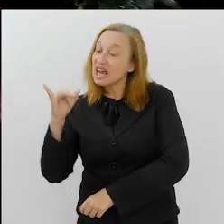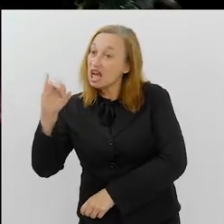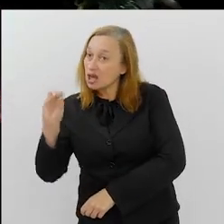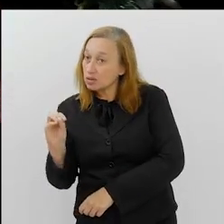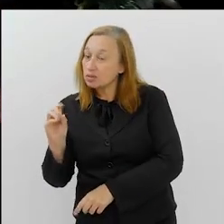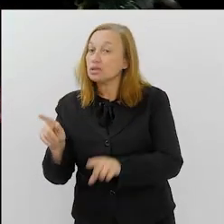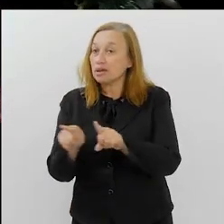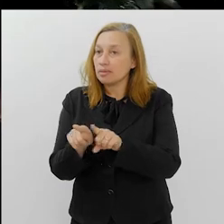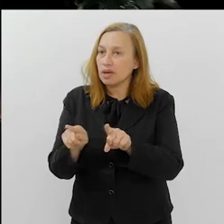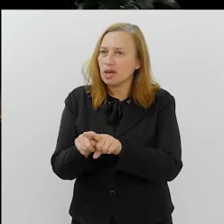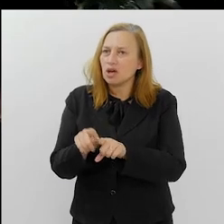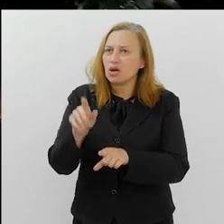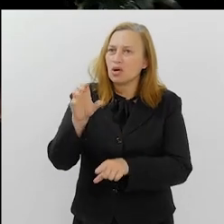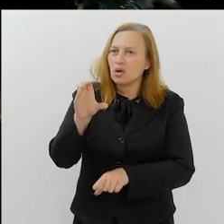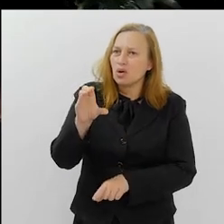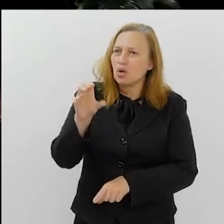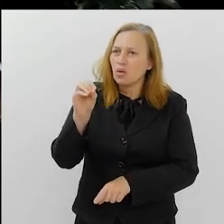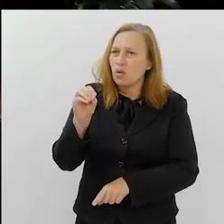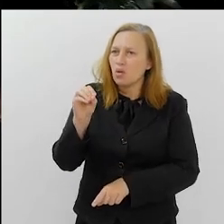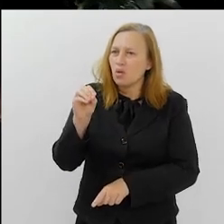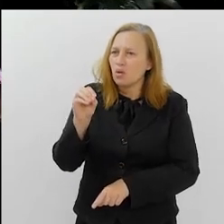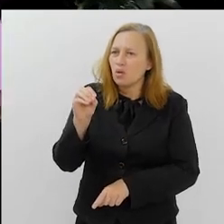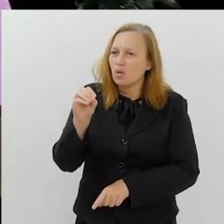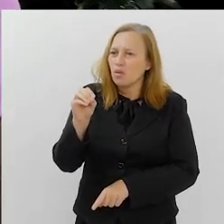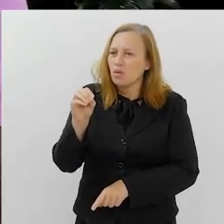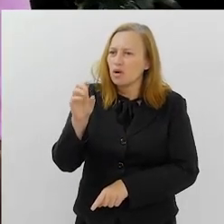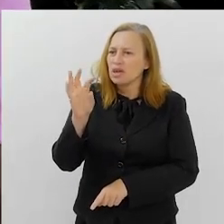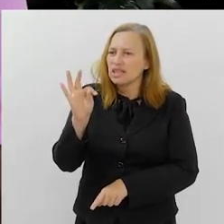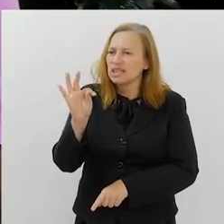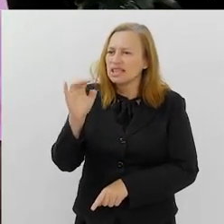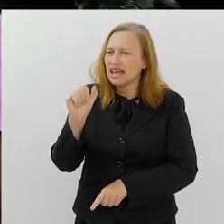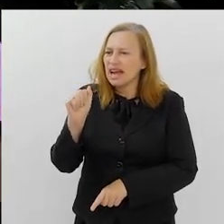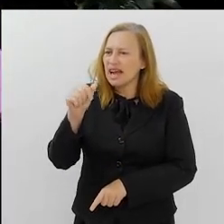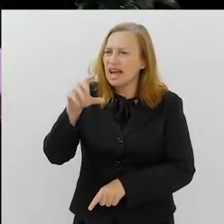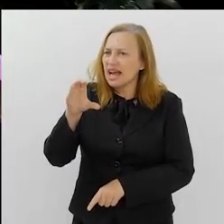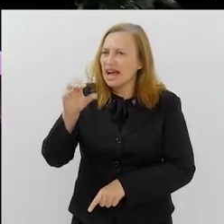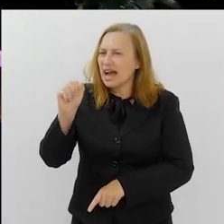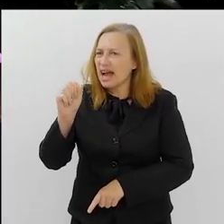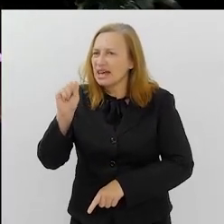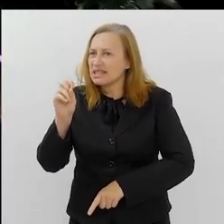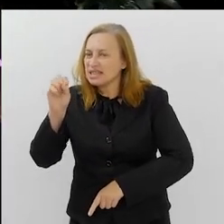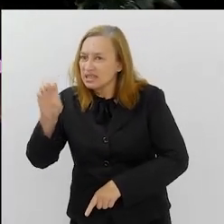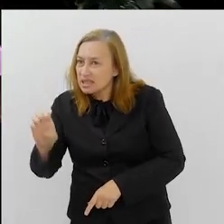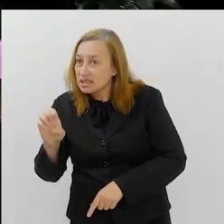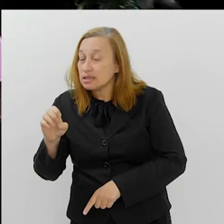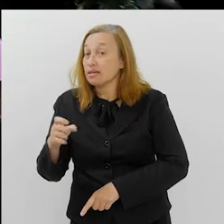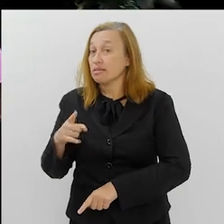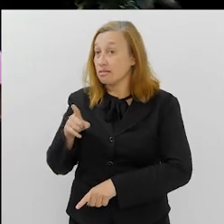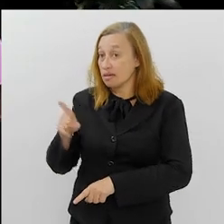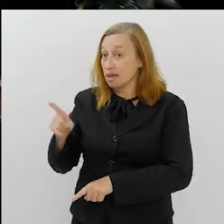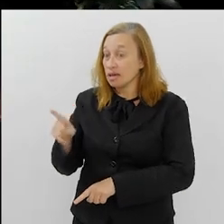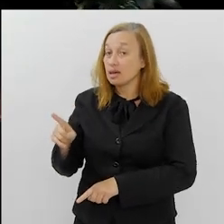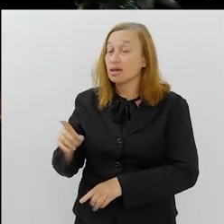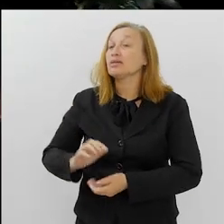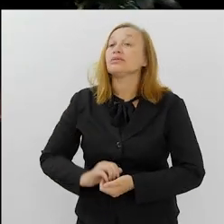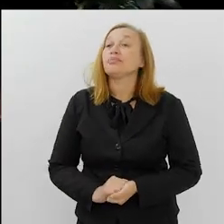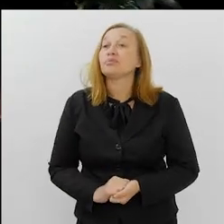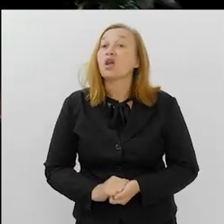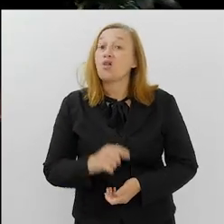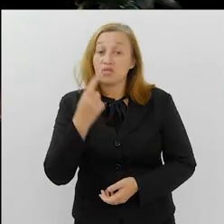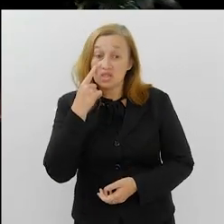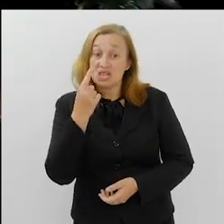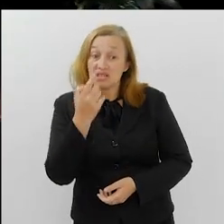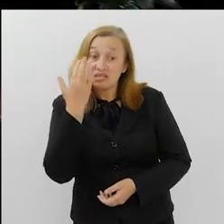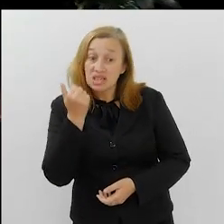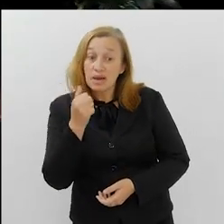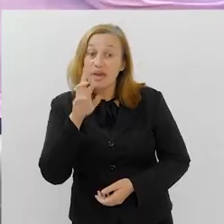Goitacás. O Goitacás mais torcida que o Americano. Naquela época que o Eduardo Viana, o Caixa d'Água, era o presidente da federação, e o Reinaldo